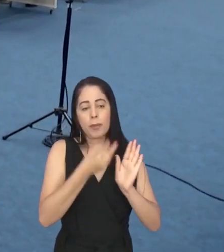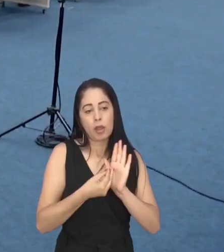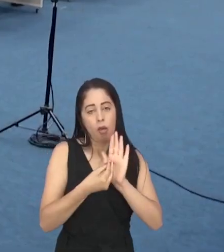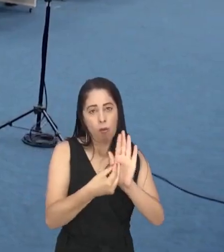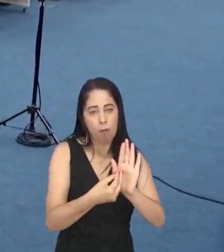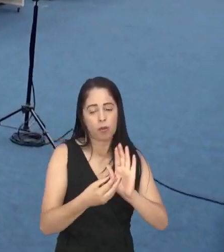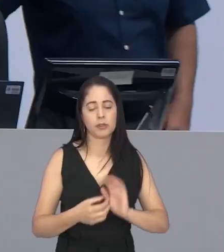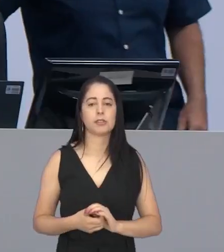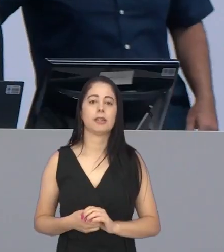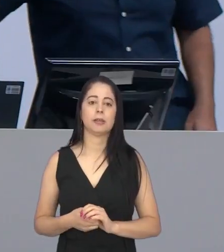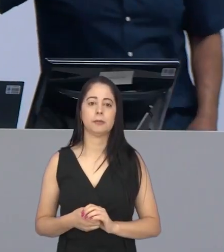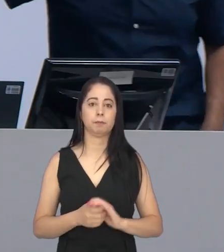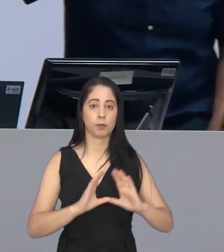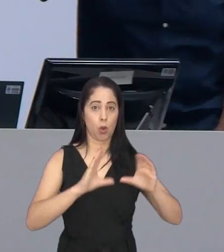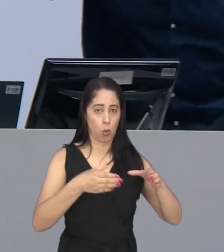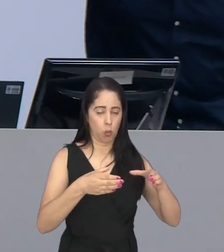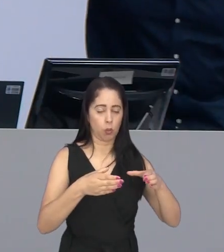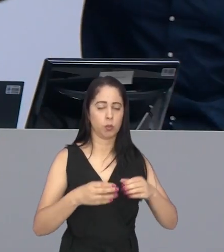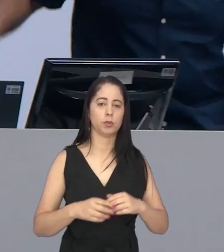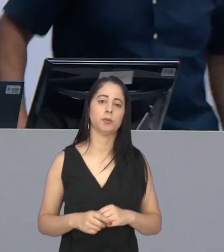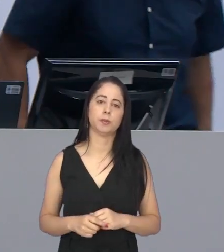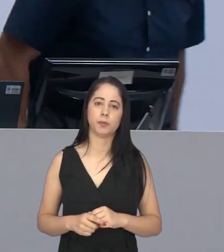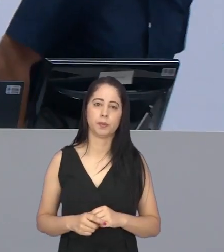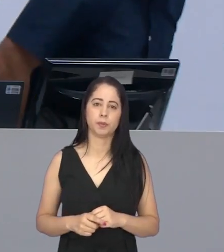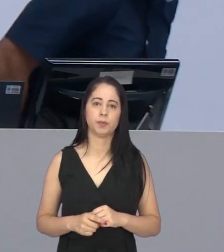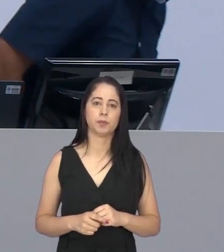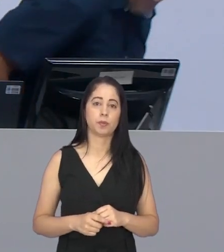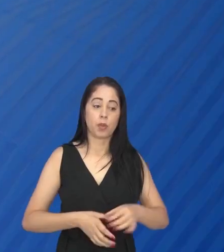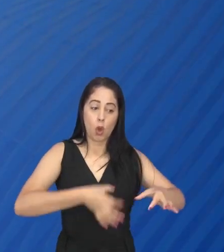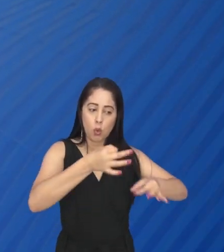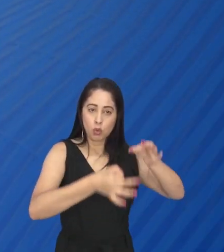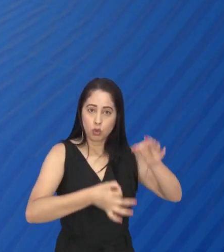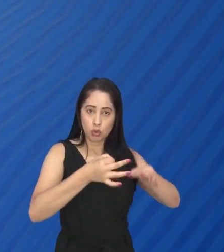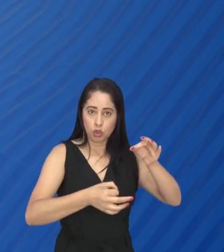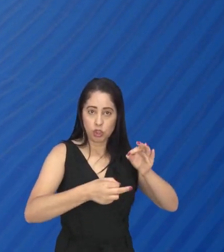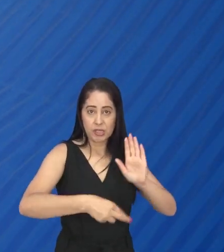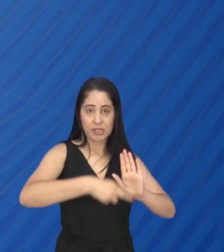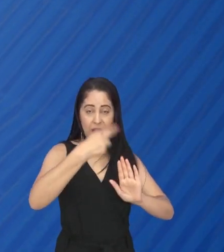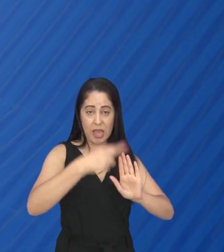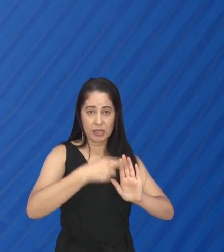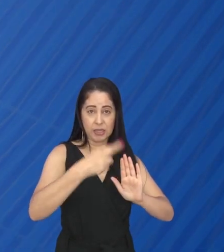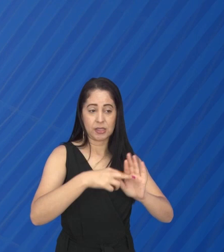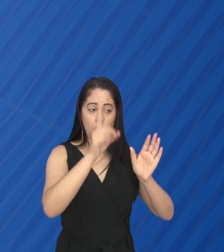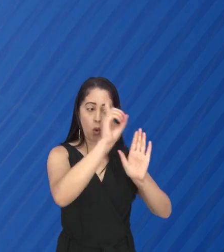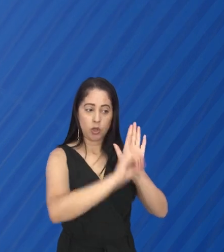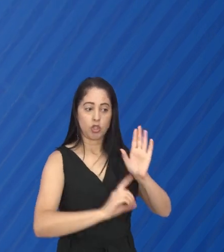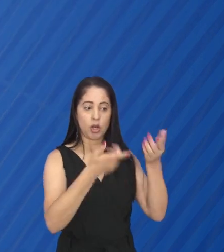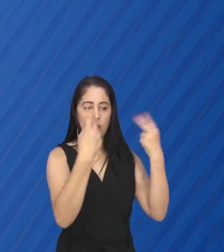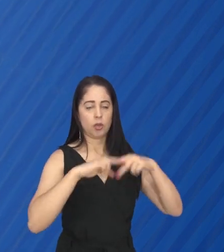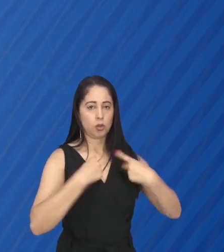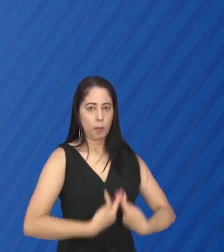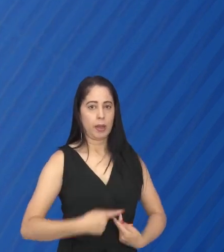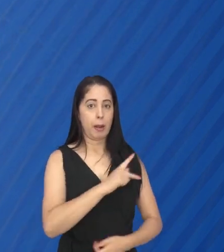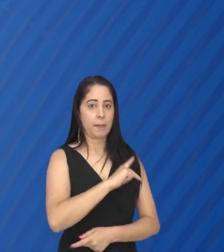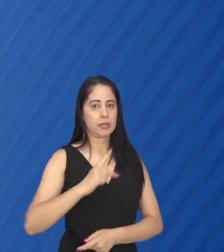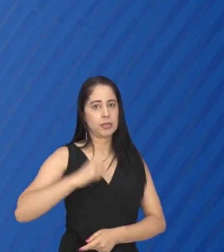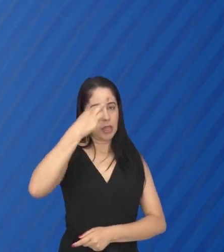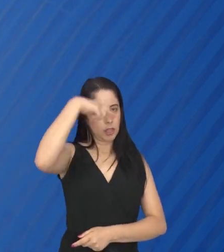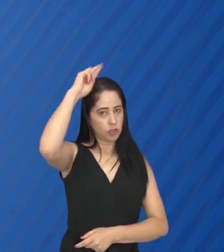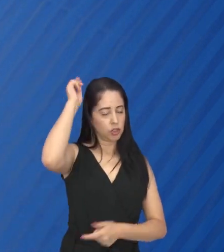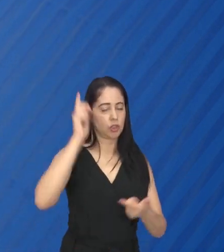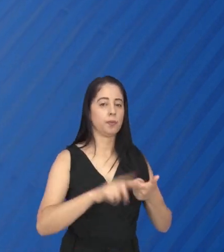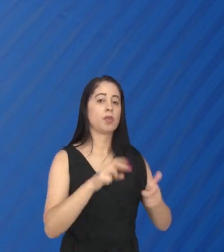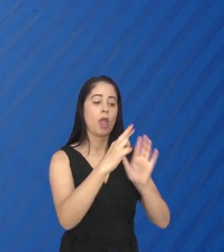votadas em plenário. Confira a composição das comissões. Justiça, Redação e Direitos Humanos,